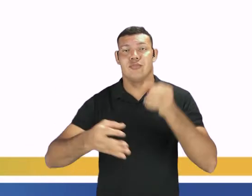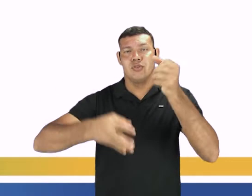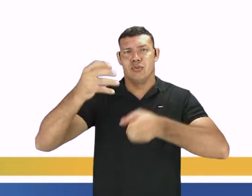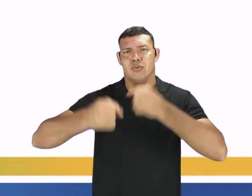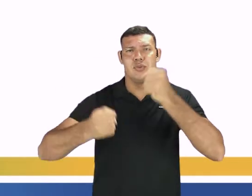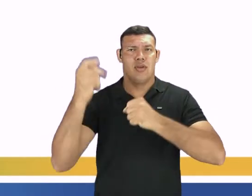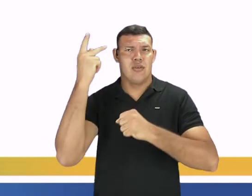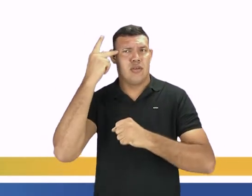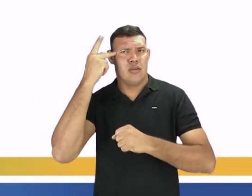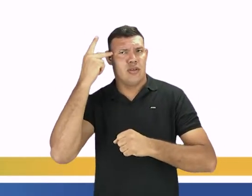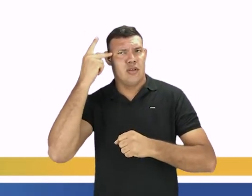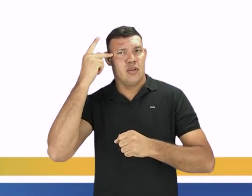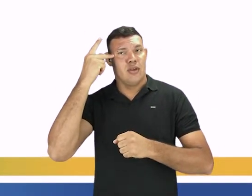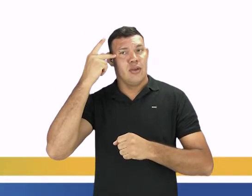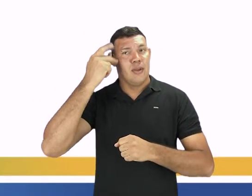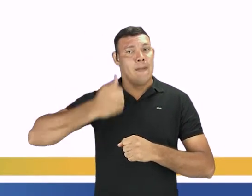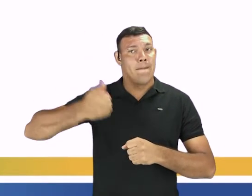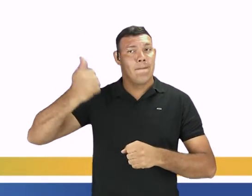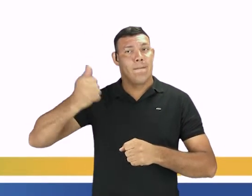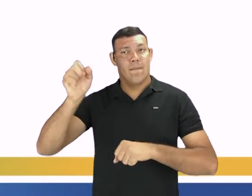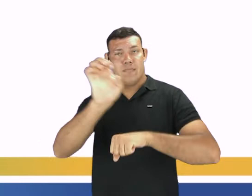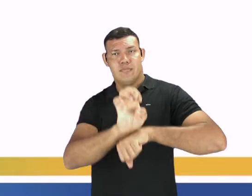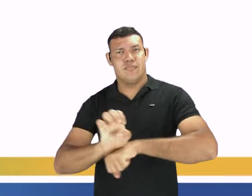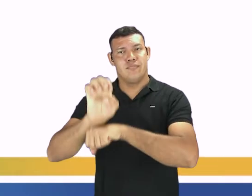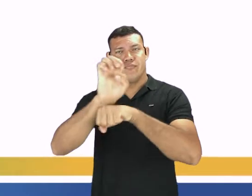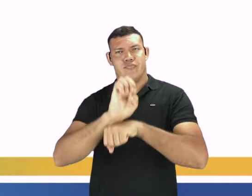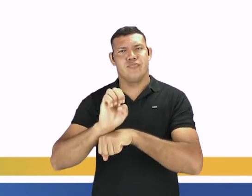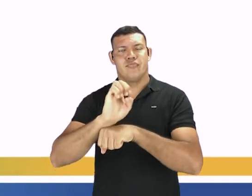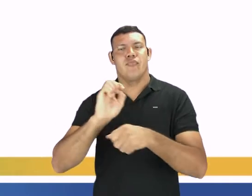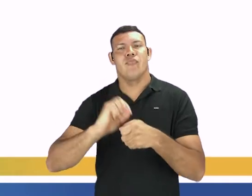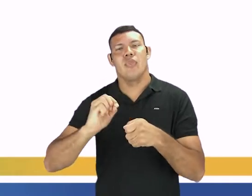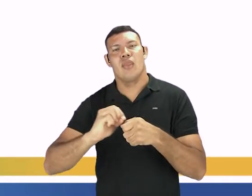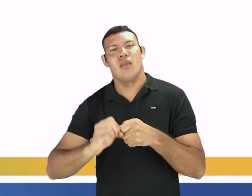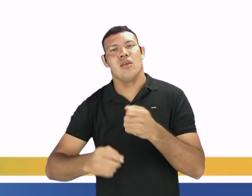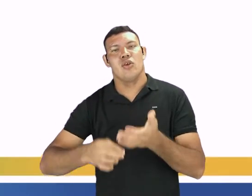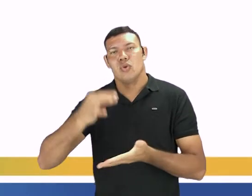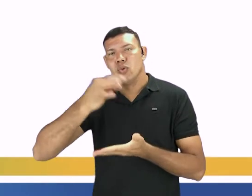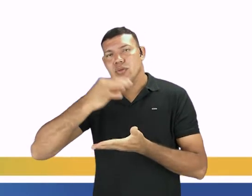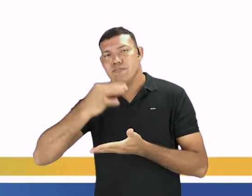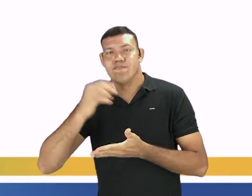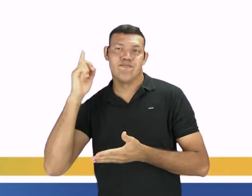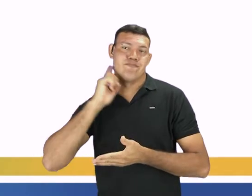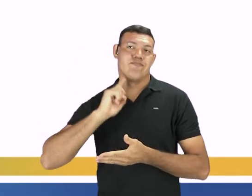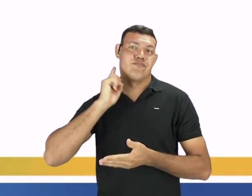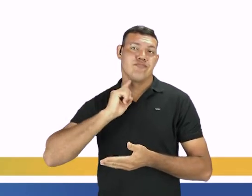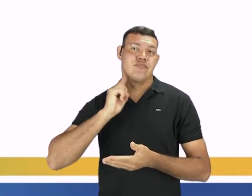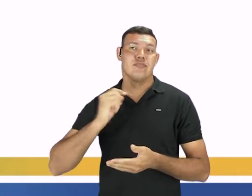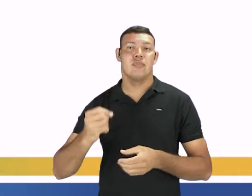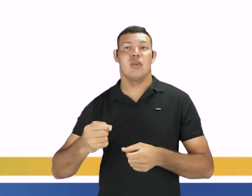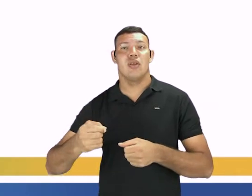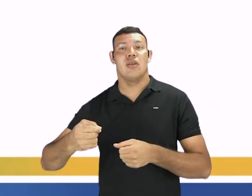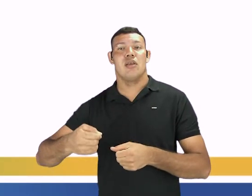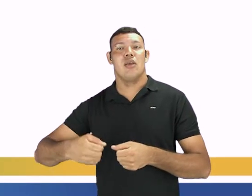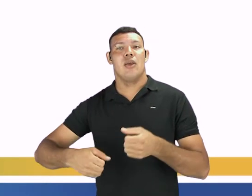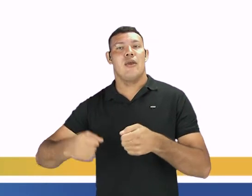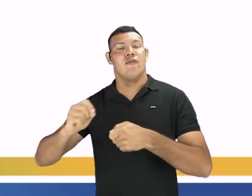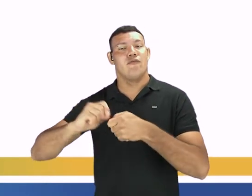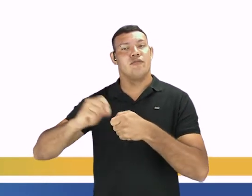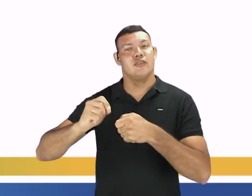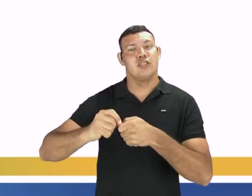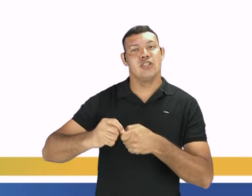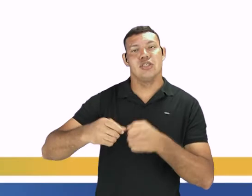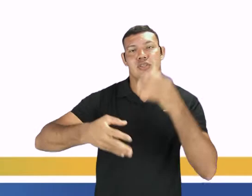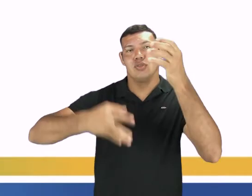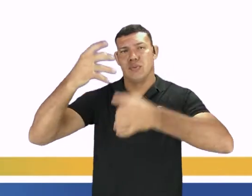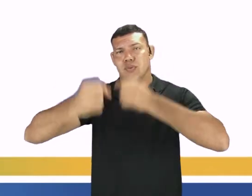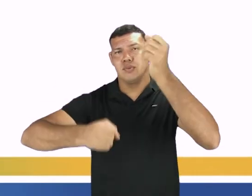produção de café, e Minas Gerais destacava-se pela produção do leite, né? Então, nasceu daí a expressão política do